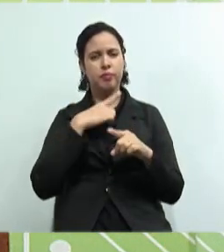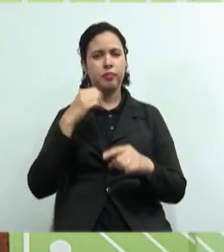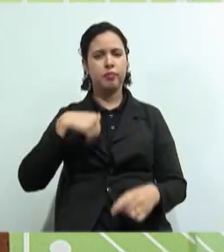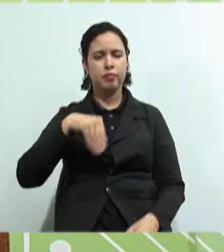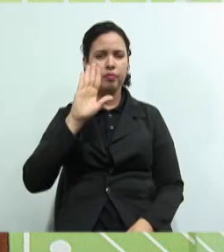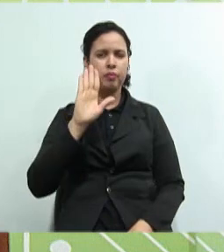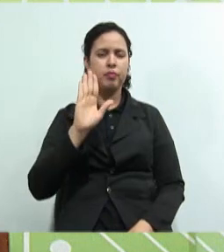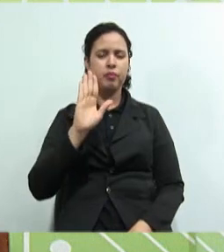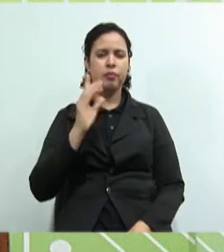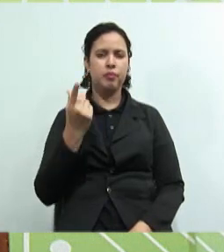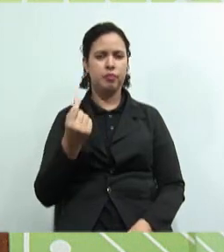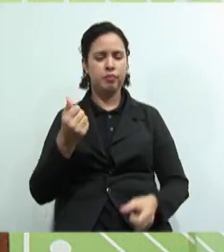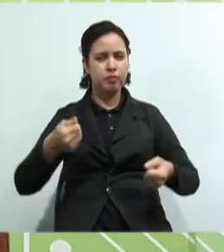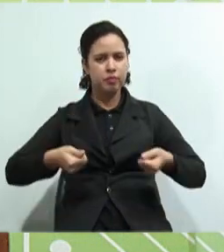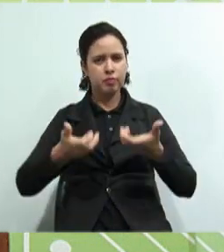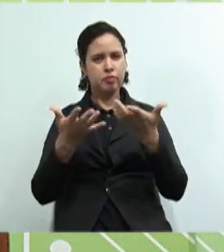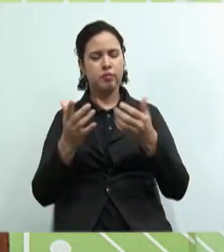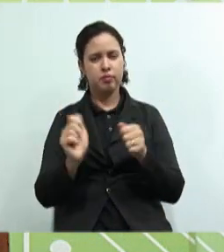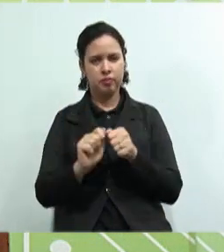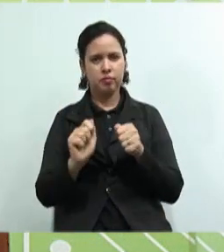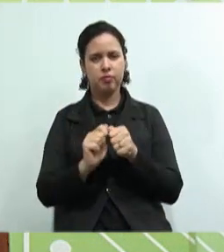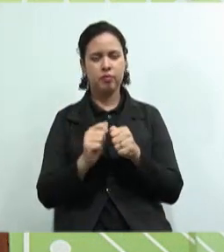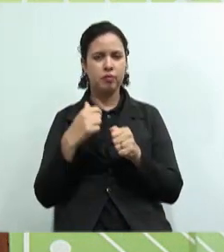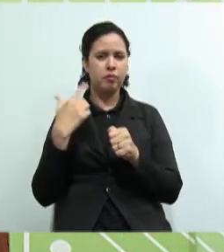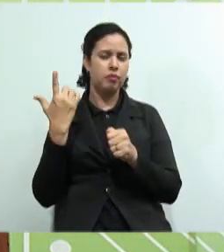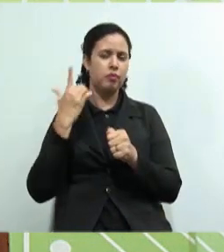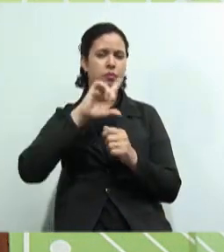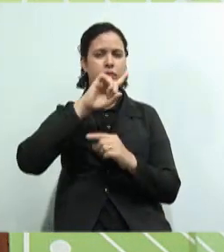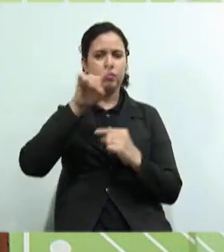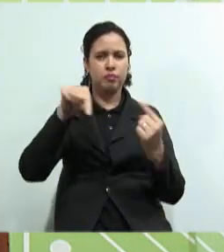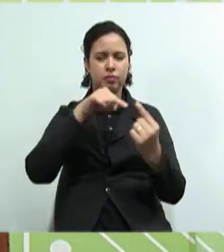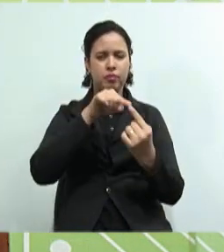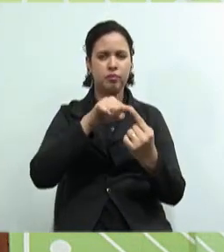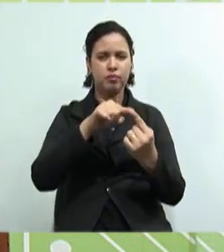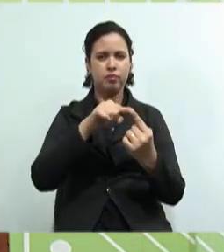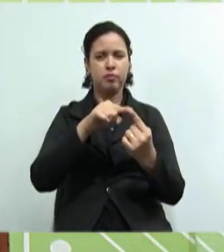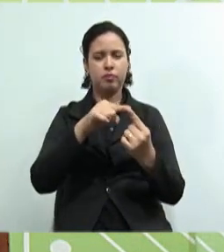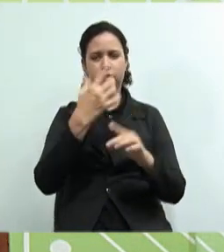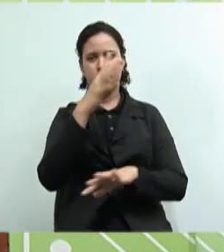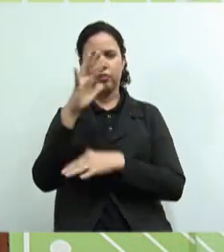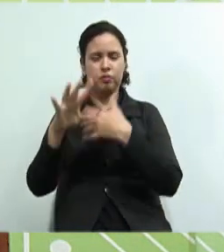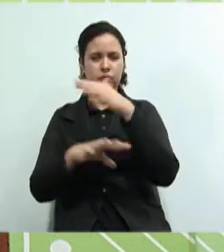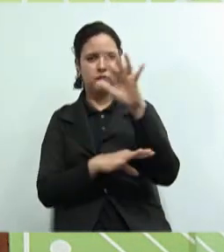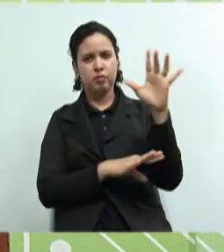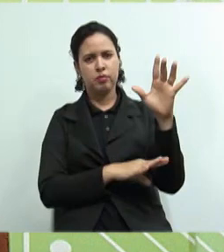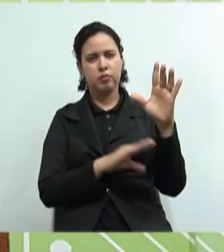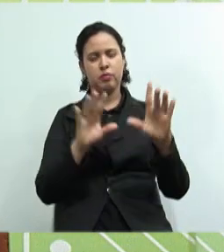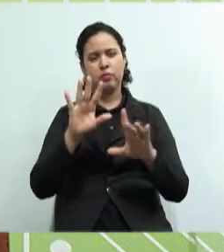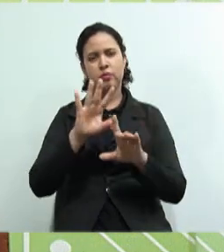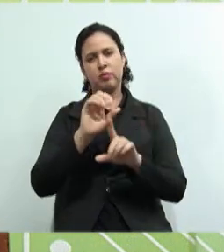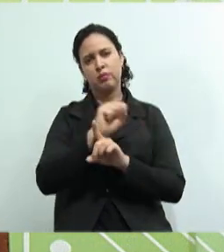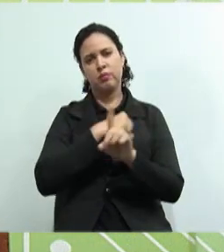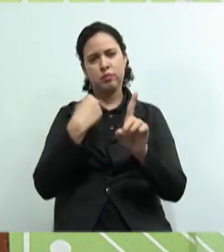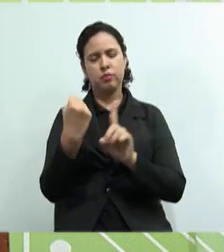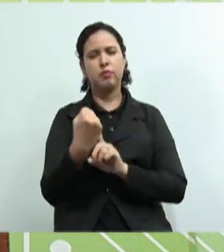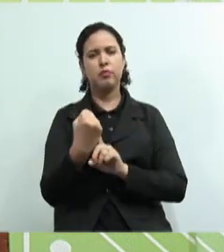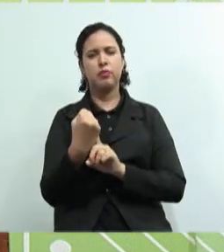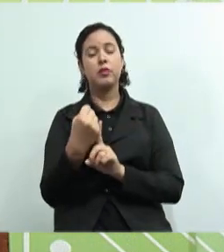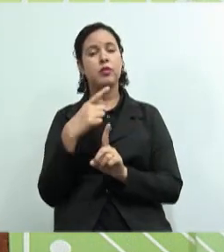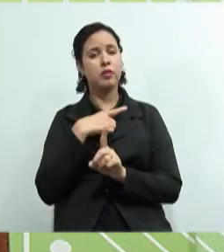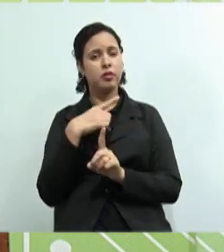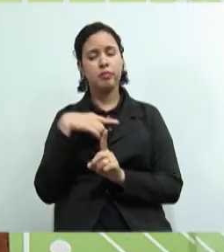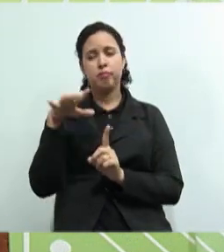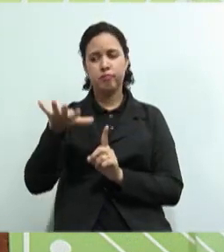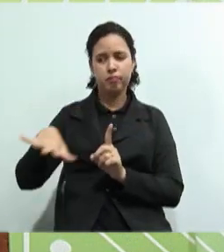atingir esses objetivos ecológicos e sociais, e isso também vai ter espaço no mercado de consumidor à medida que o